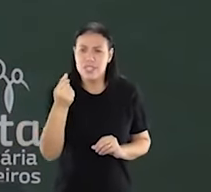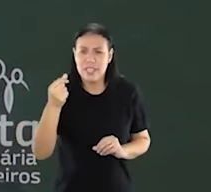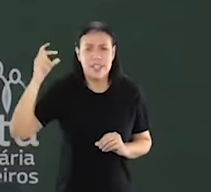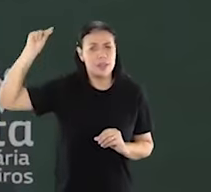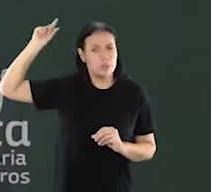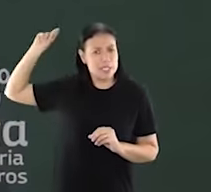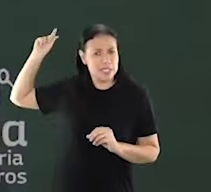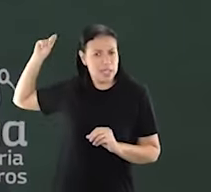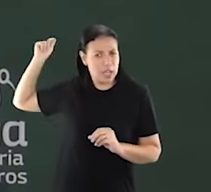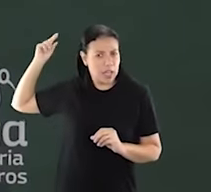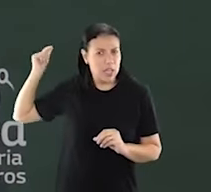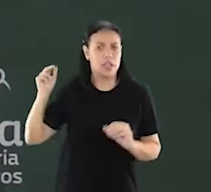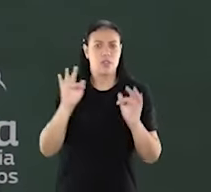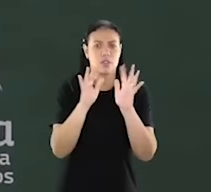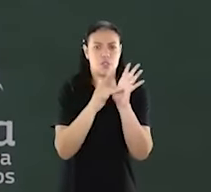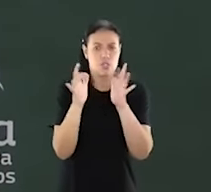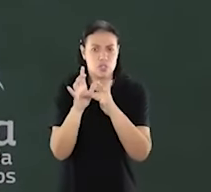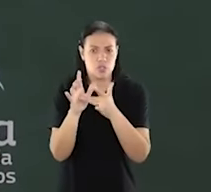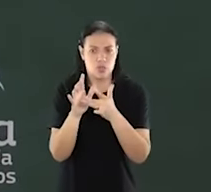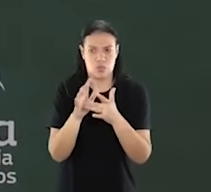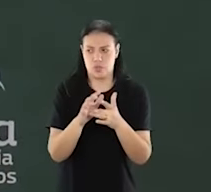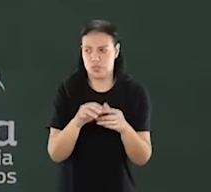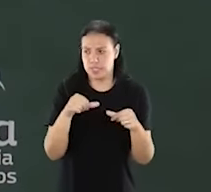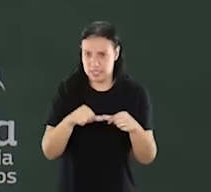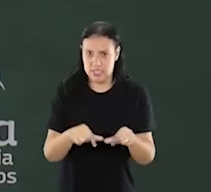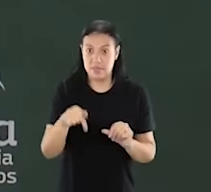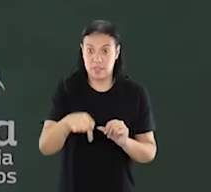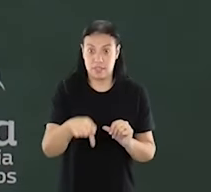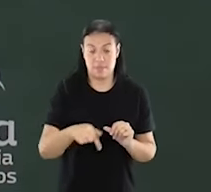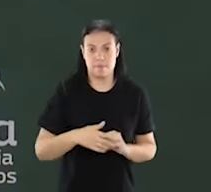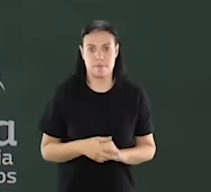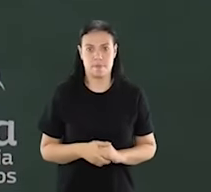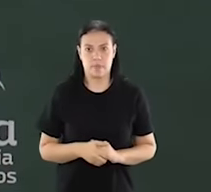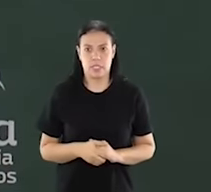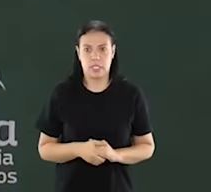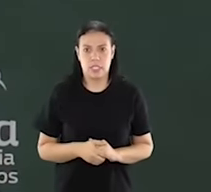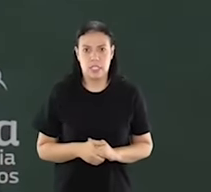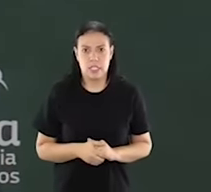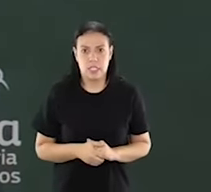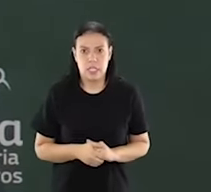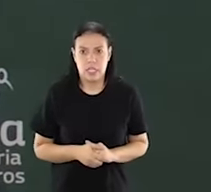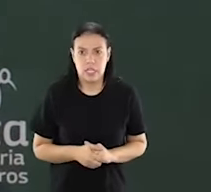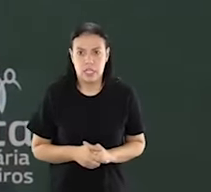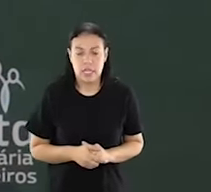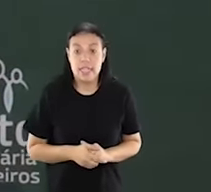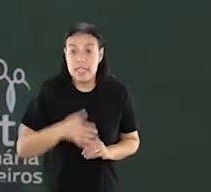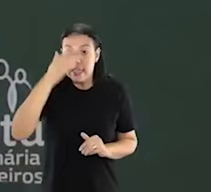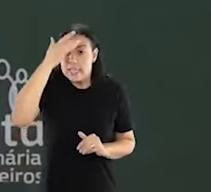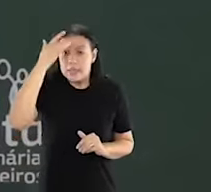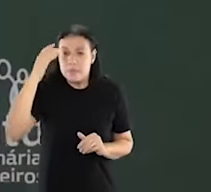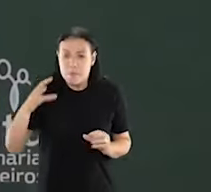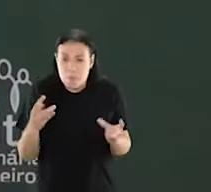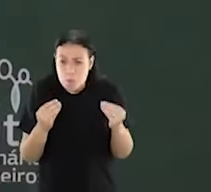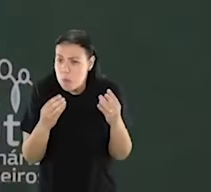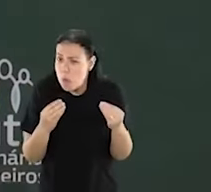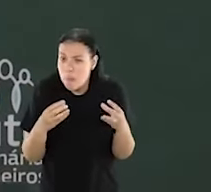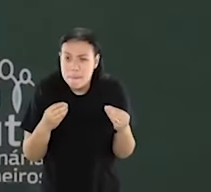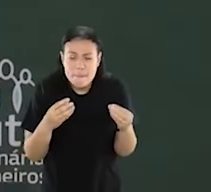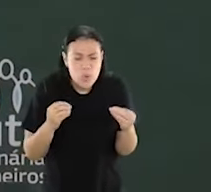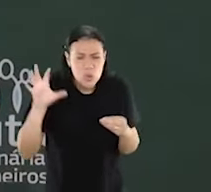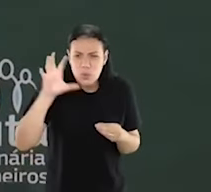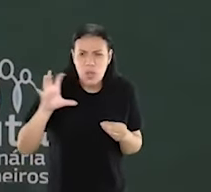perfume de menos de meio litro, gastou-se um ano de trabalho. Um ano de